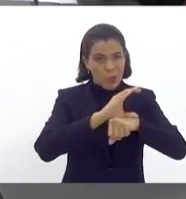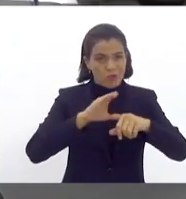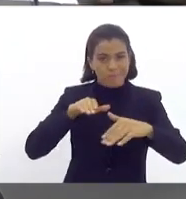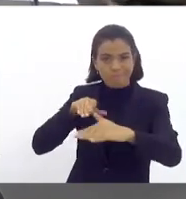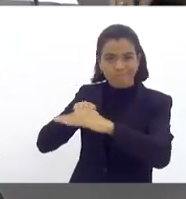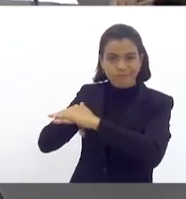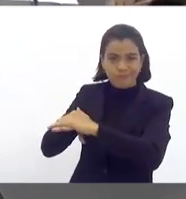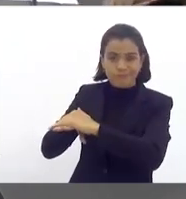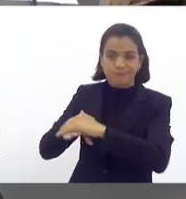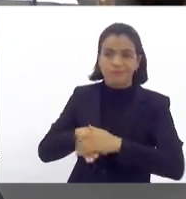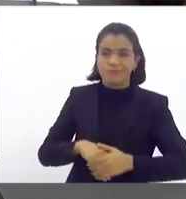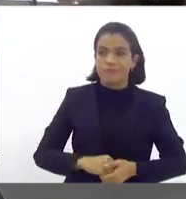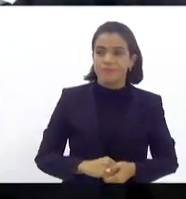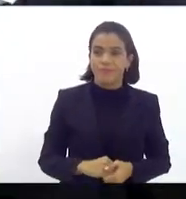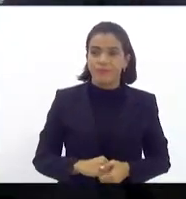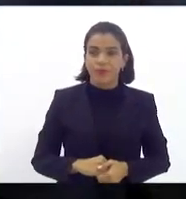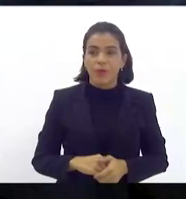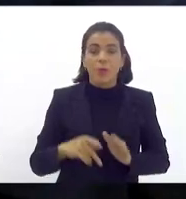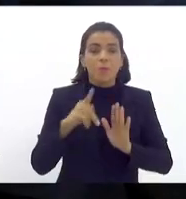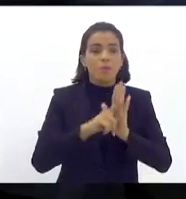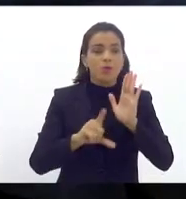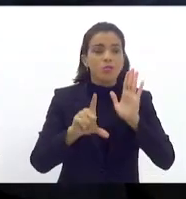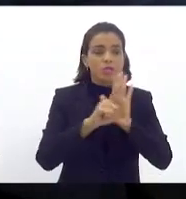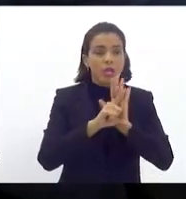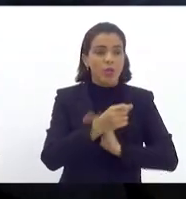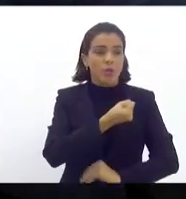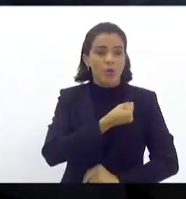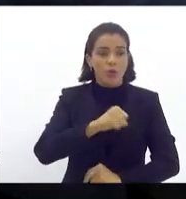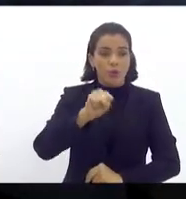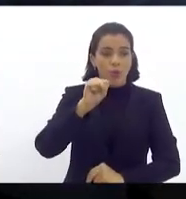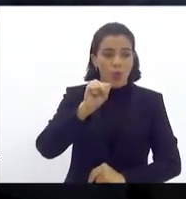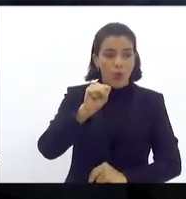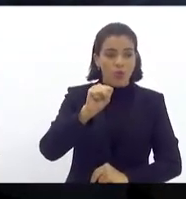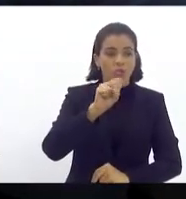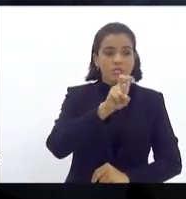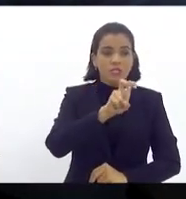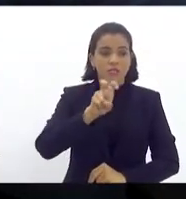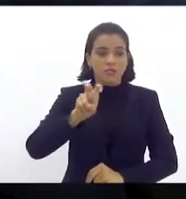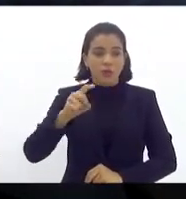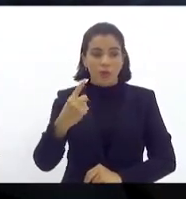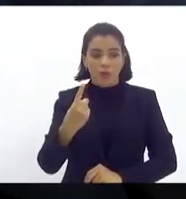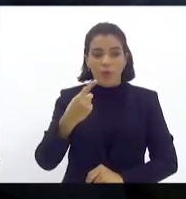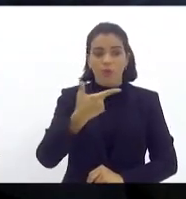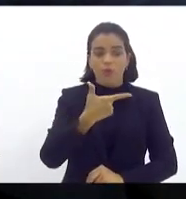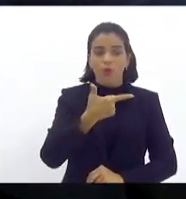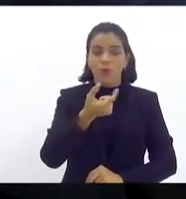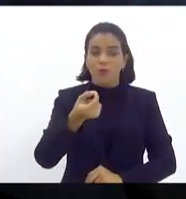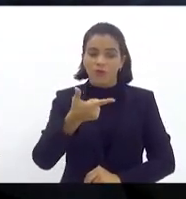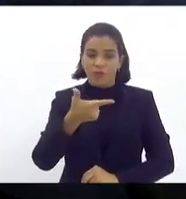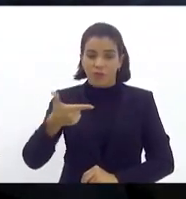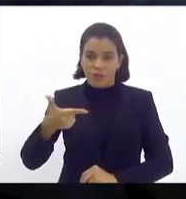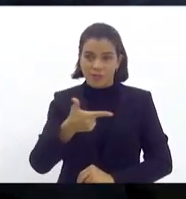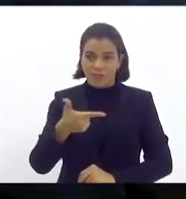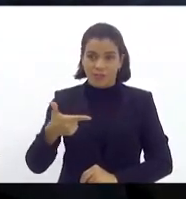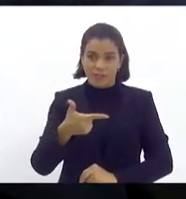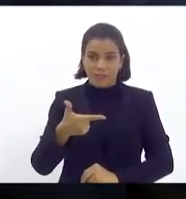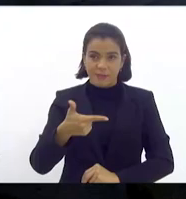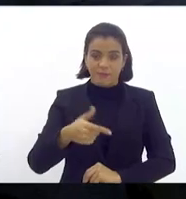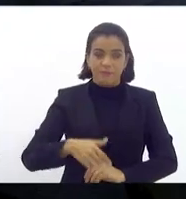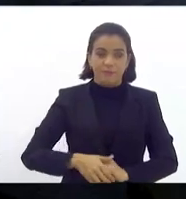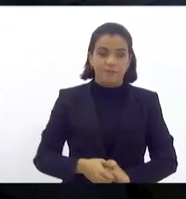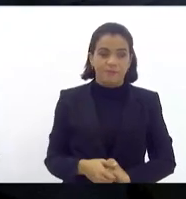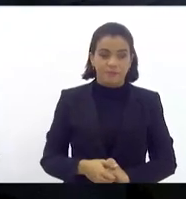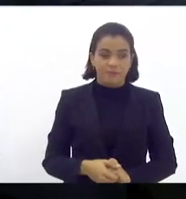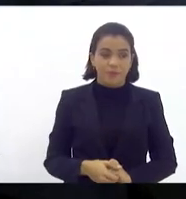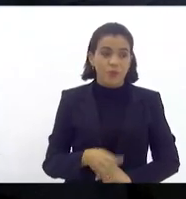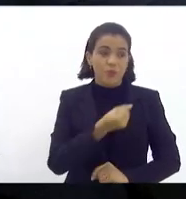arquivo. Projeto 8 da pauta, PL 5551 de 22, desculpa. Projeto